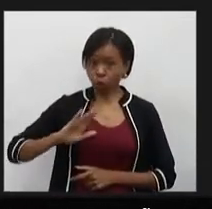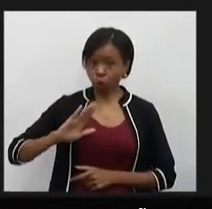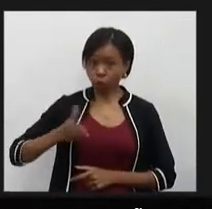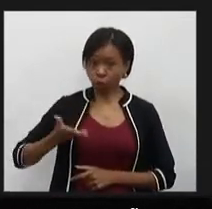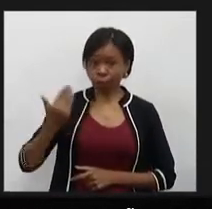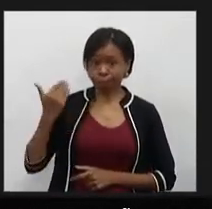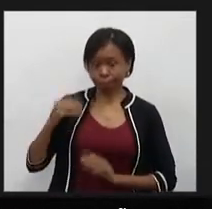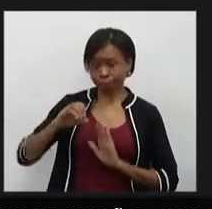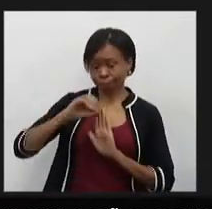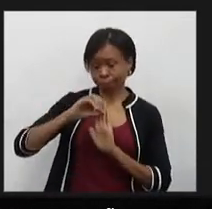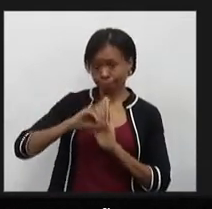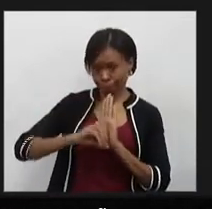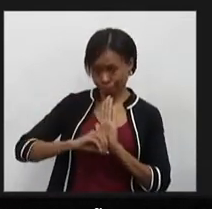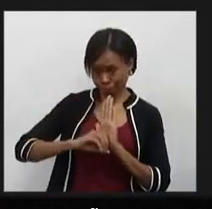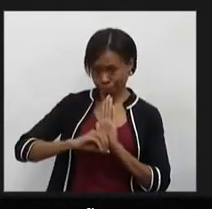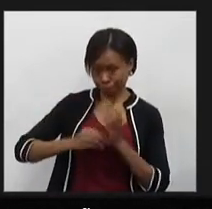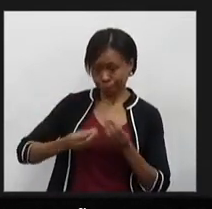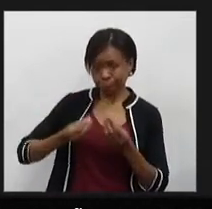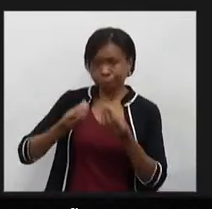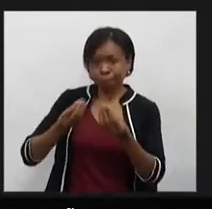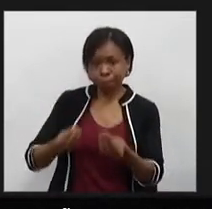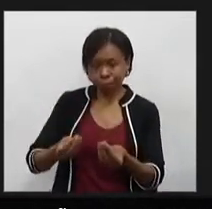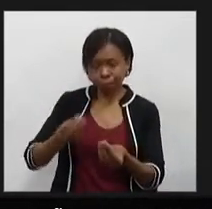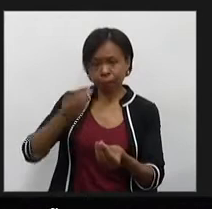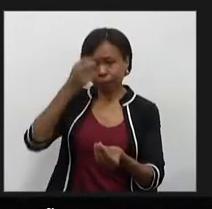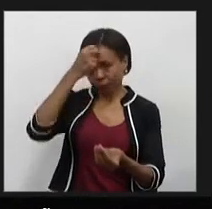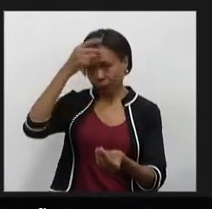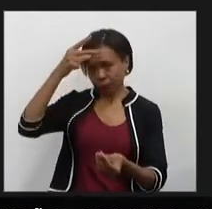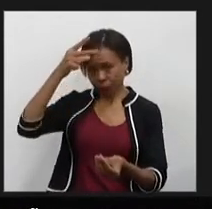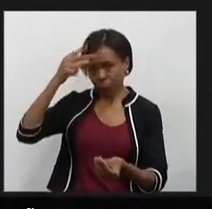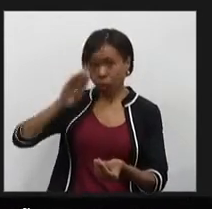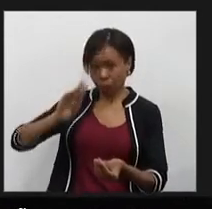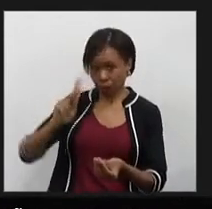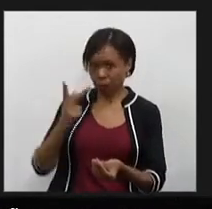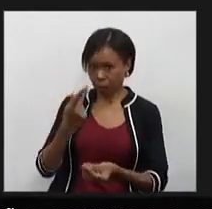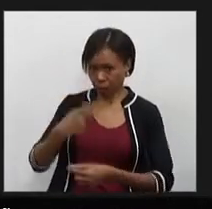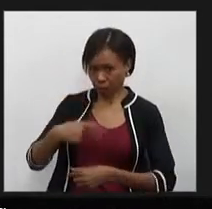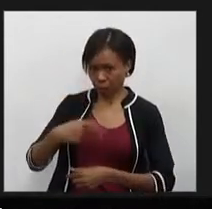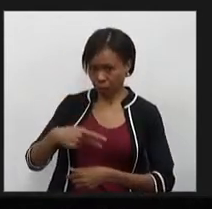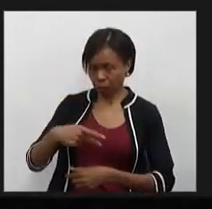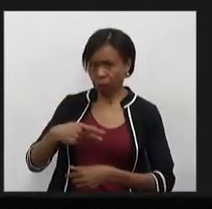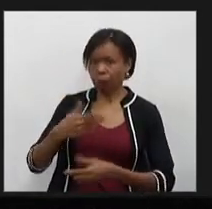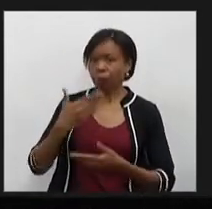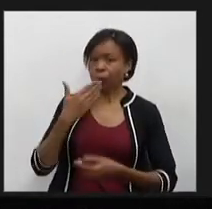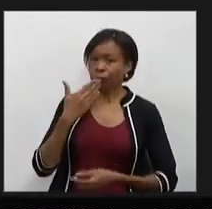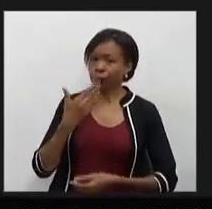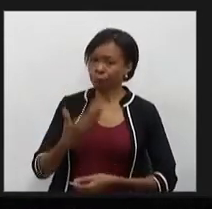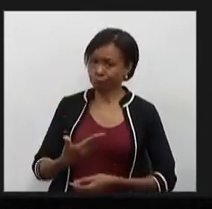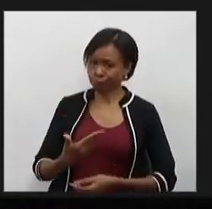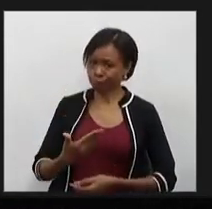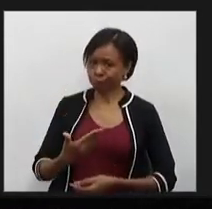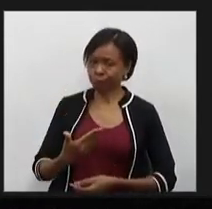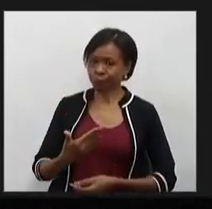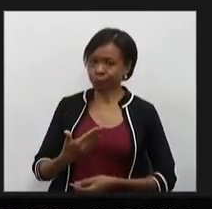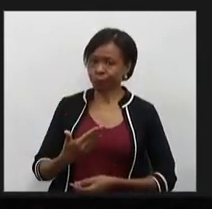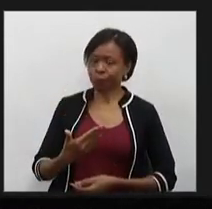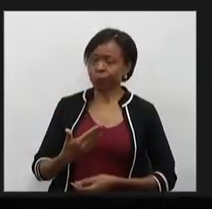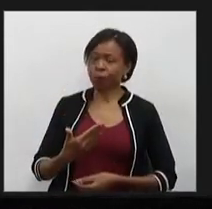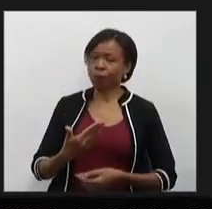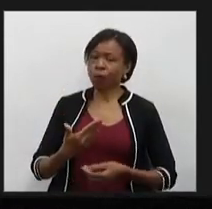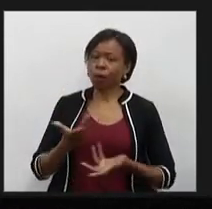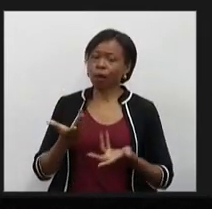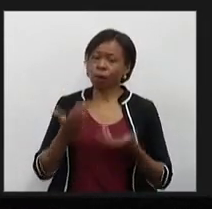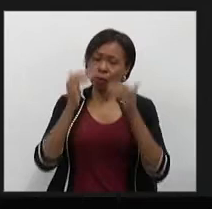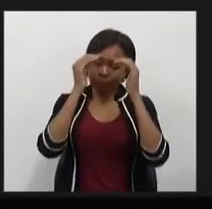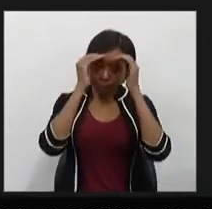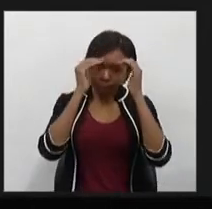a Prefeitura de Belo Horizonte, solicitando informações e providências a respeito de priorização,